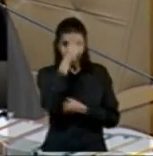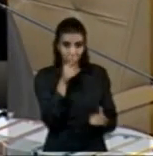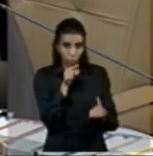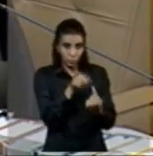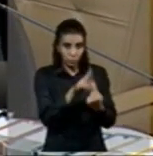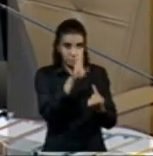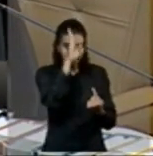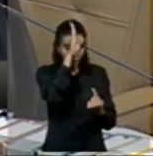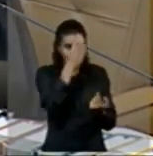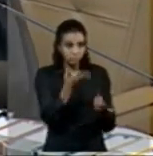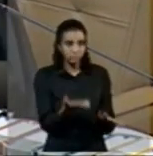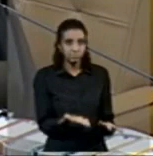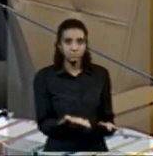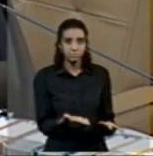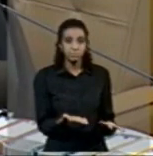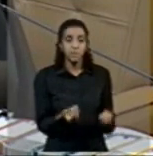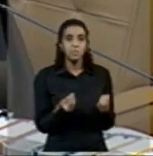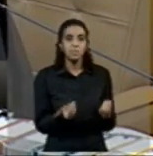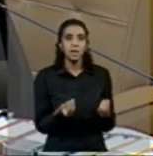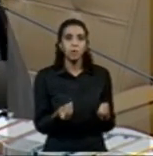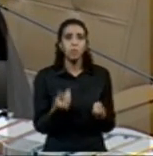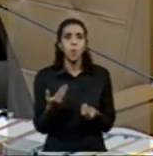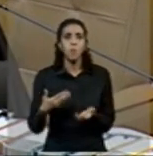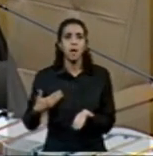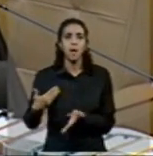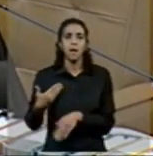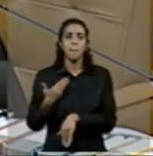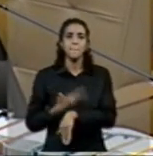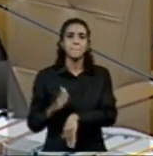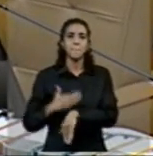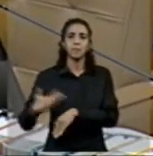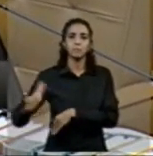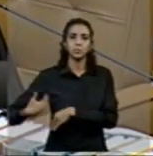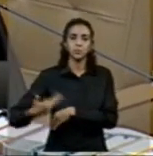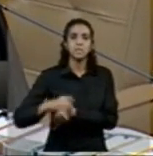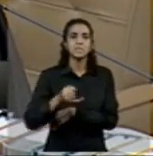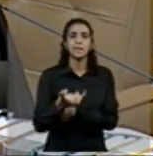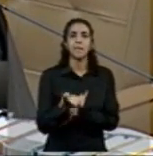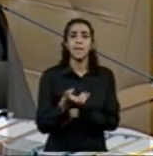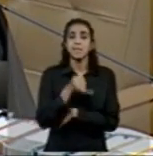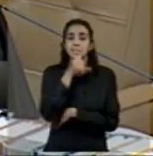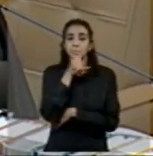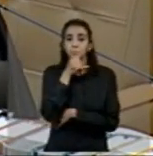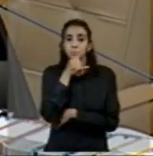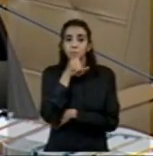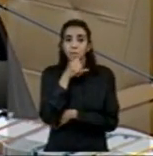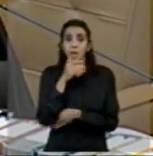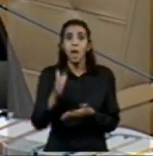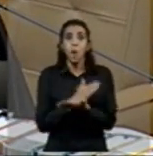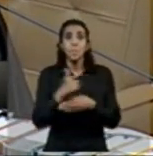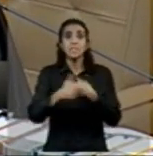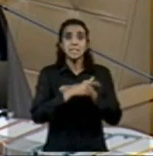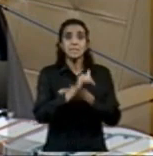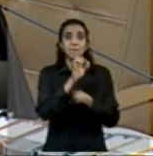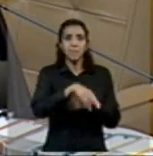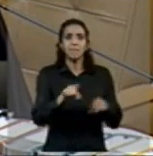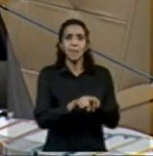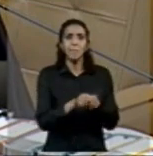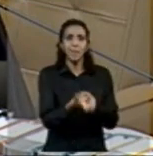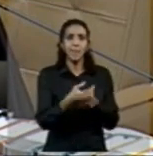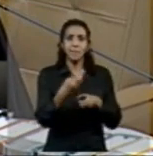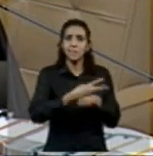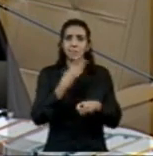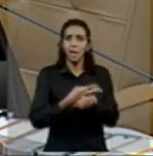principais, perde sentido a prática quando se pretende terceirizar, inclusive, as atividades principais.